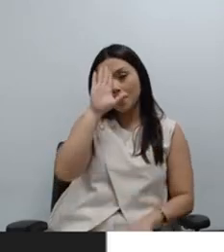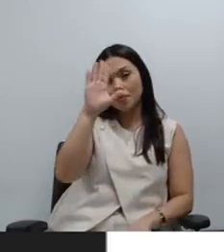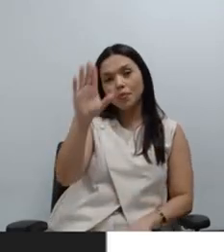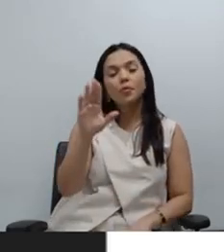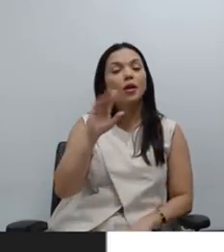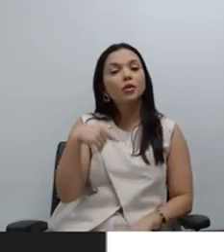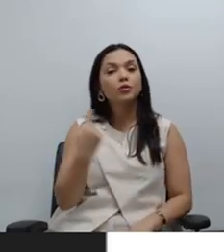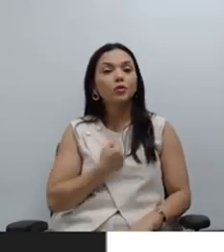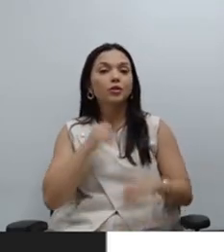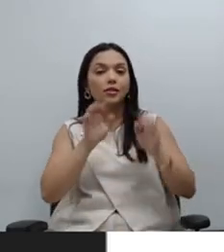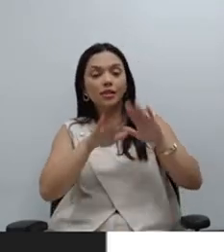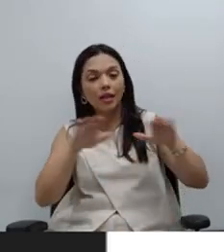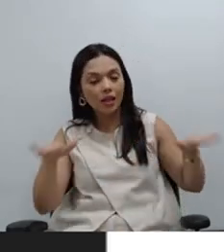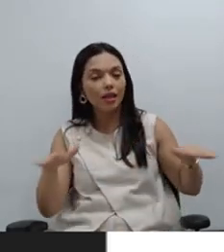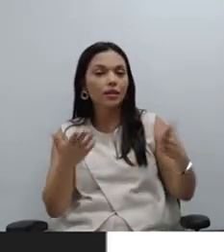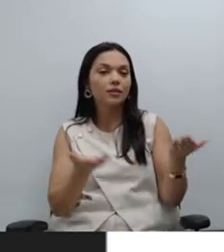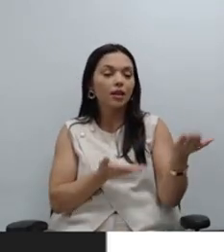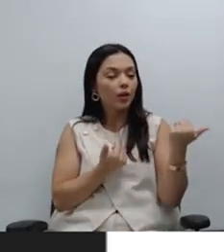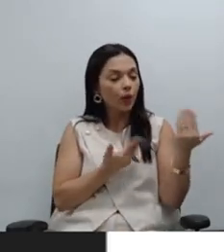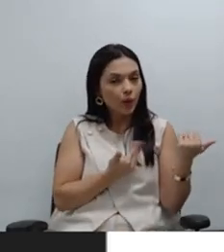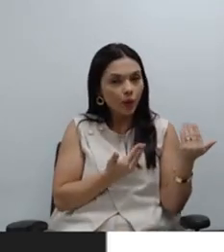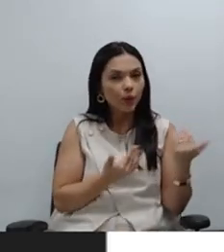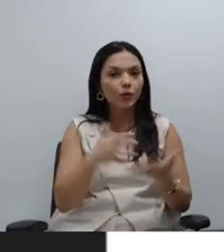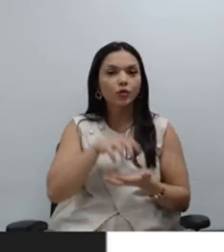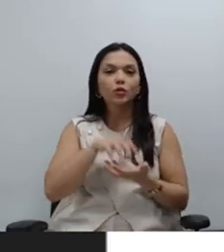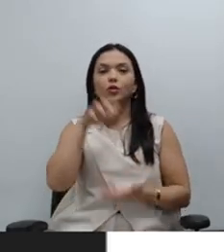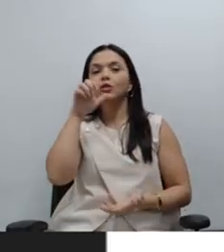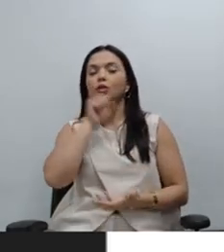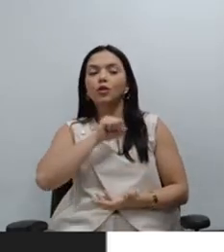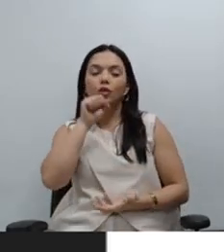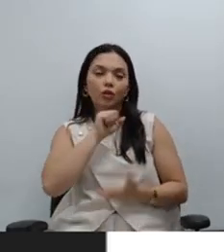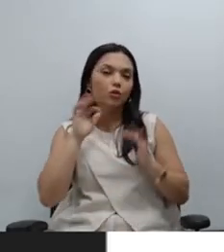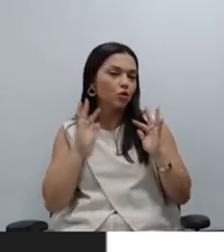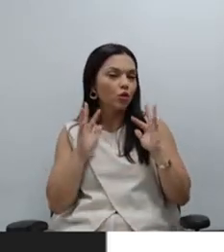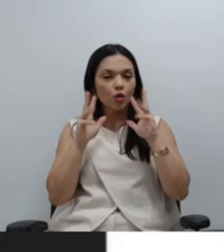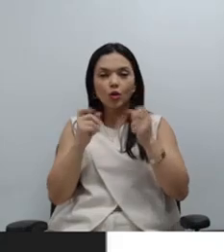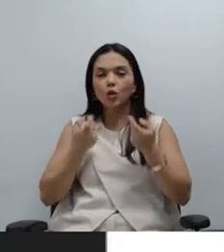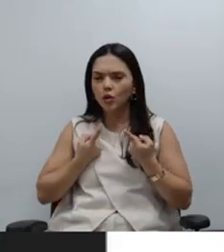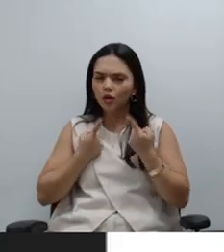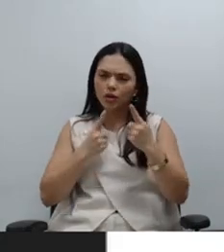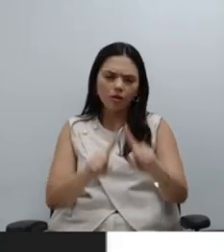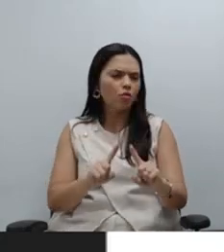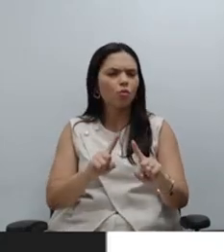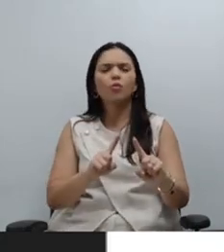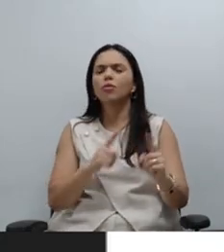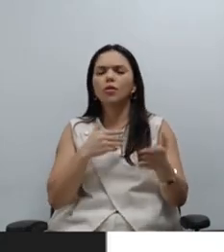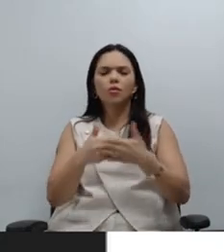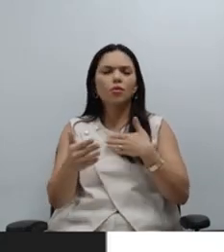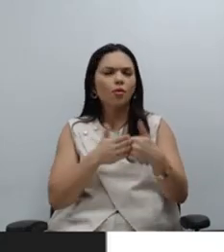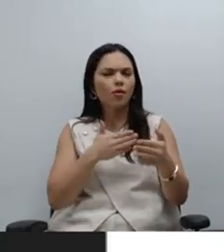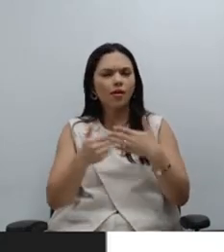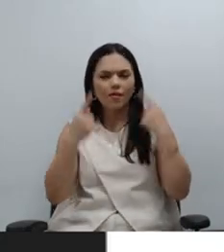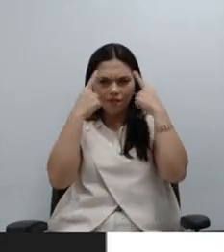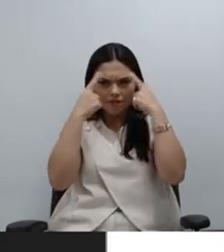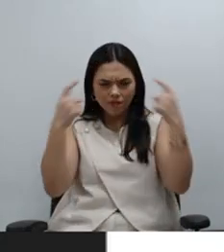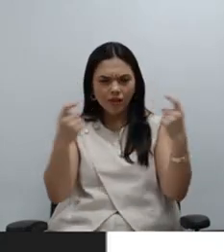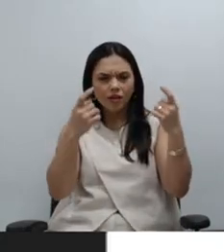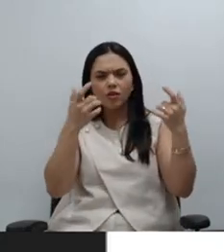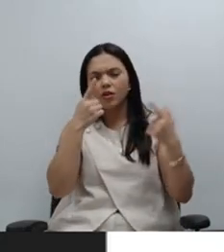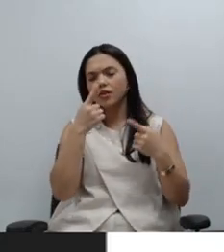nossas crianças, adolescentes e idosos contra todas as formas de violência, negligência